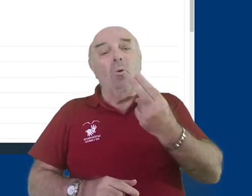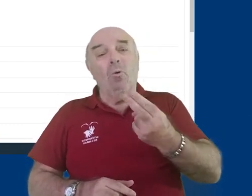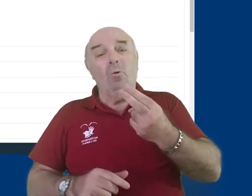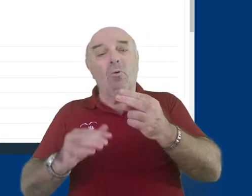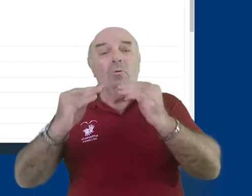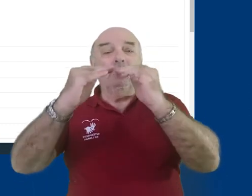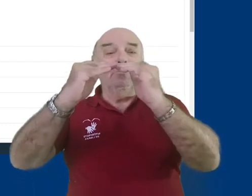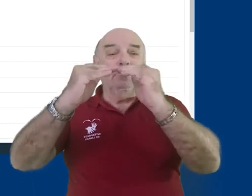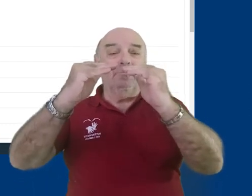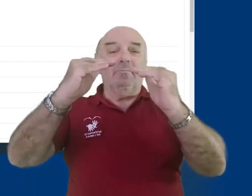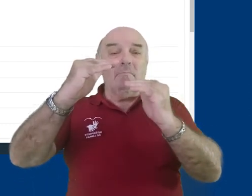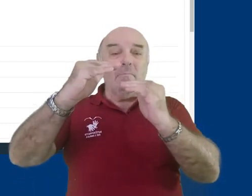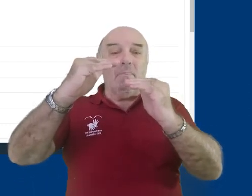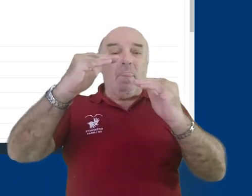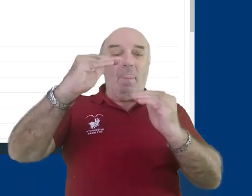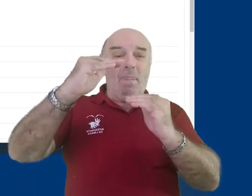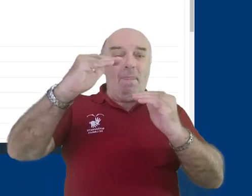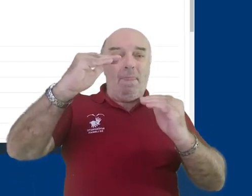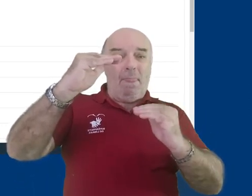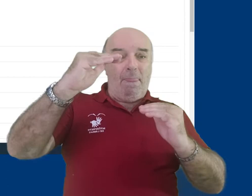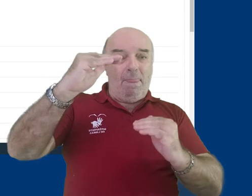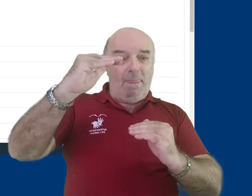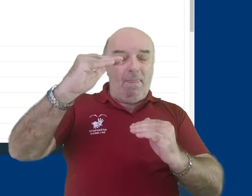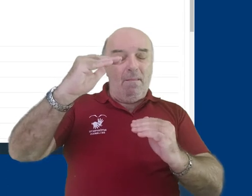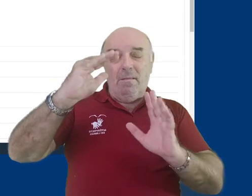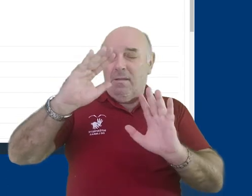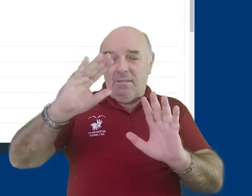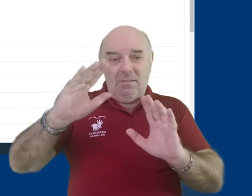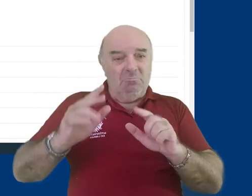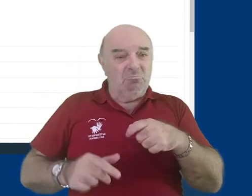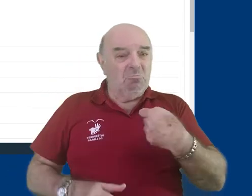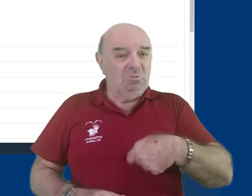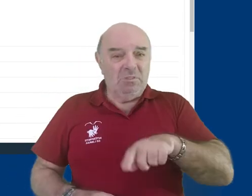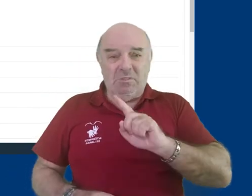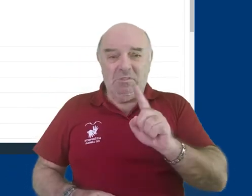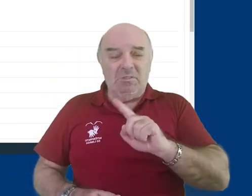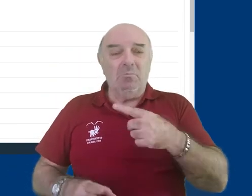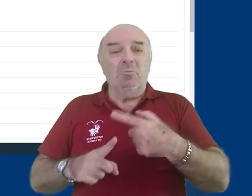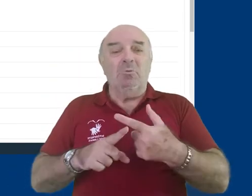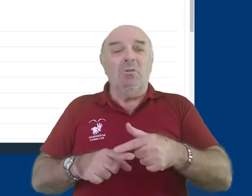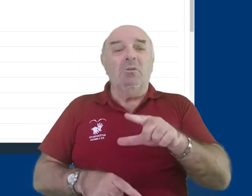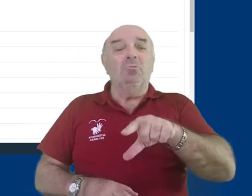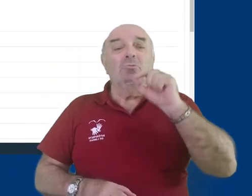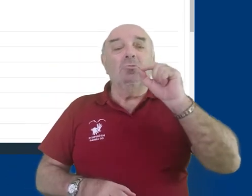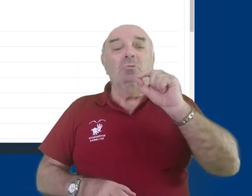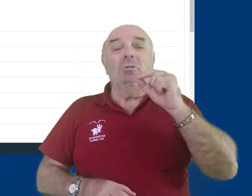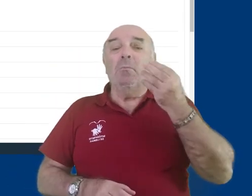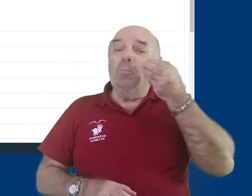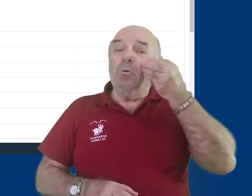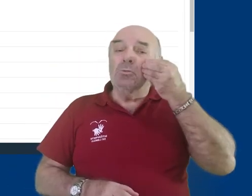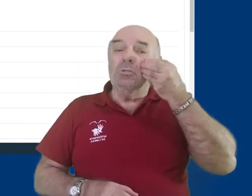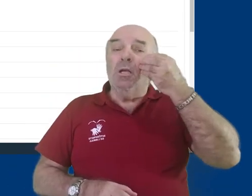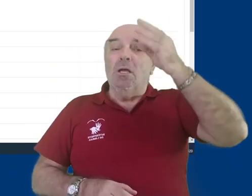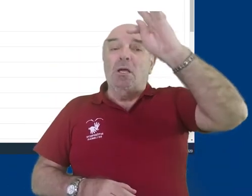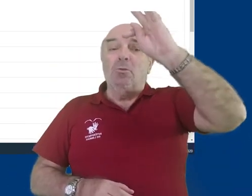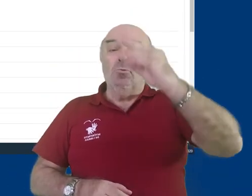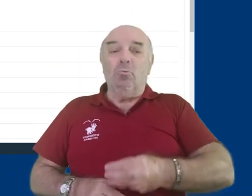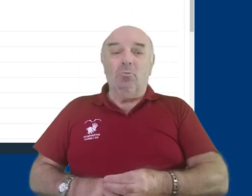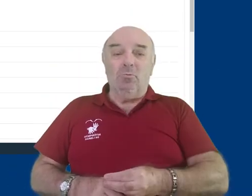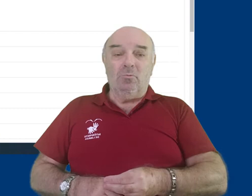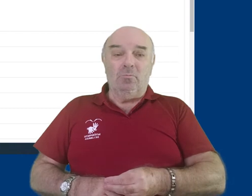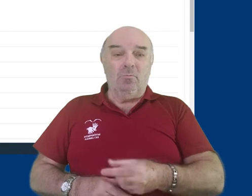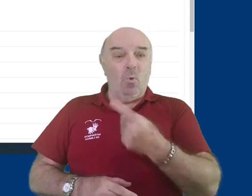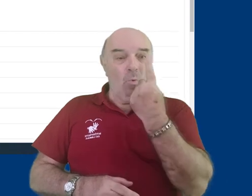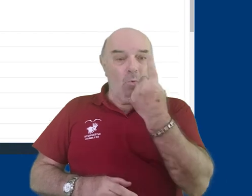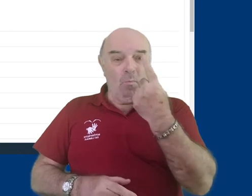navegar de forma sequencial. Nesse caso, não será necessário porque escolhi mostrar todas as